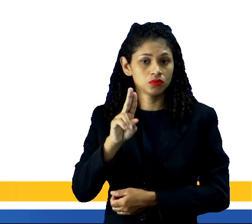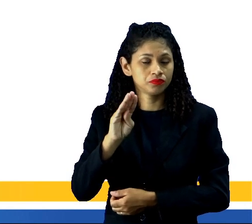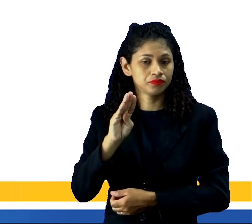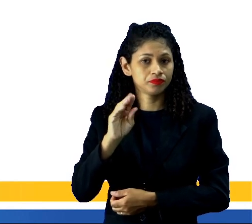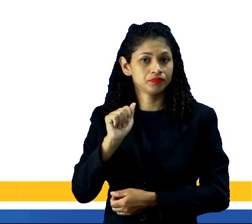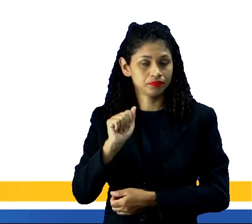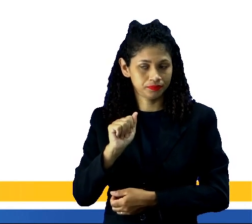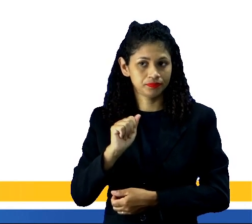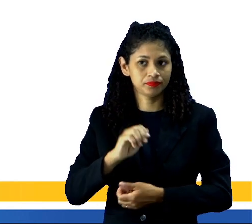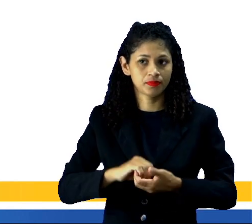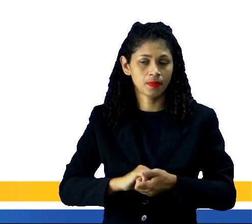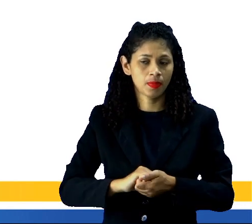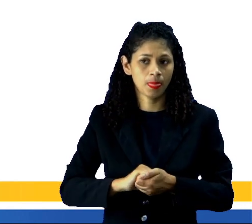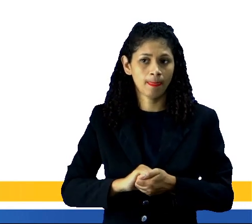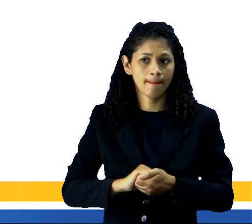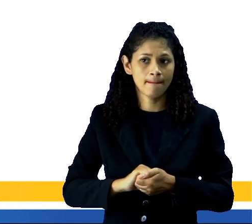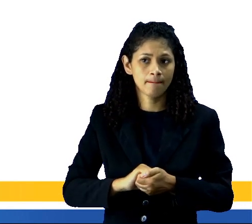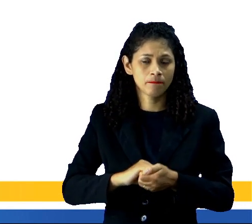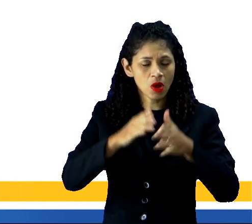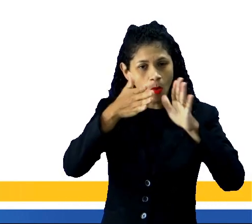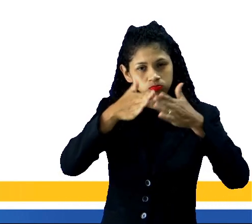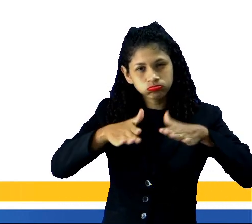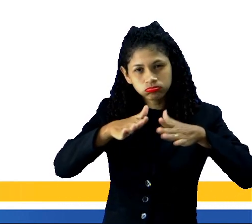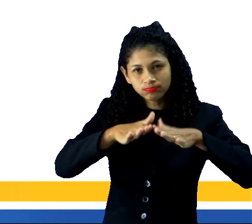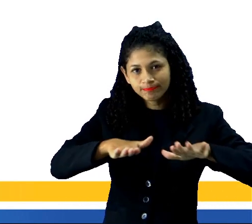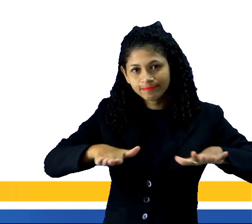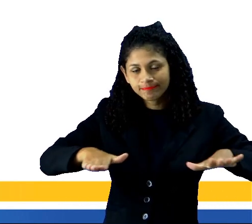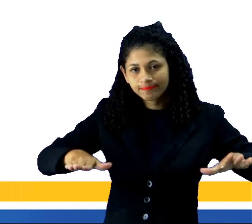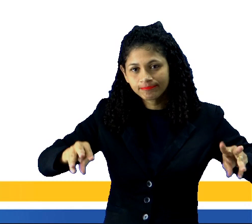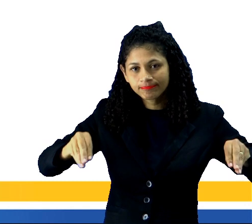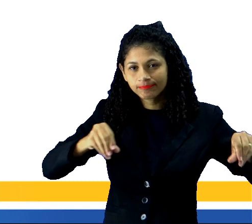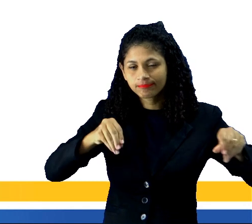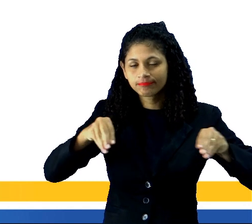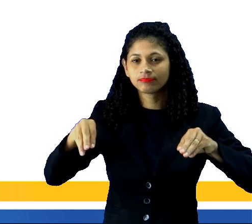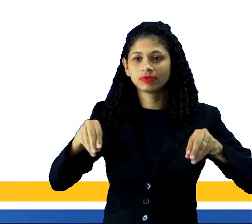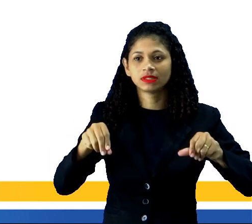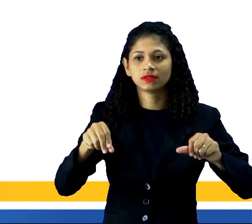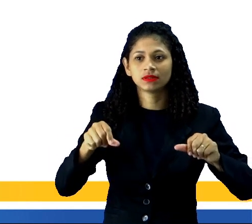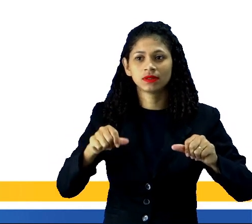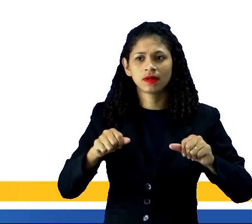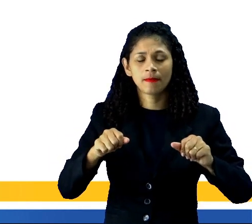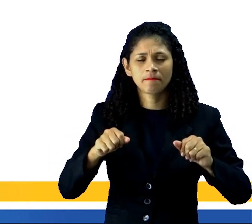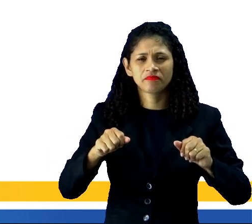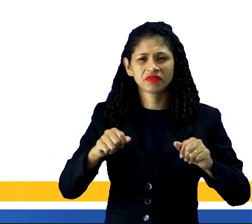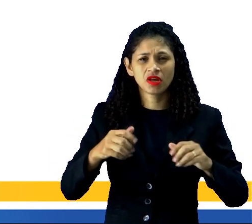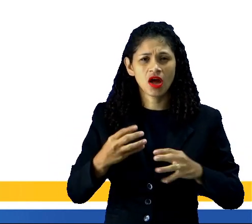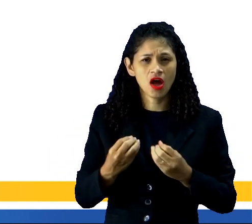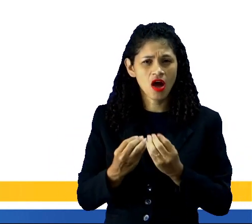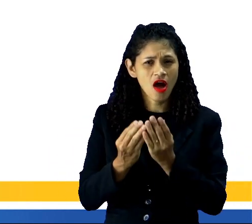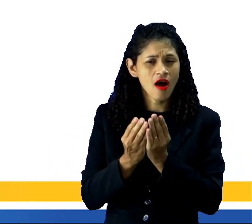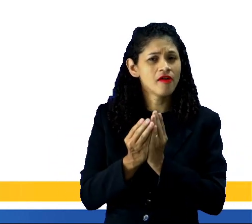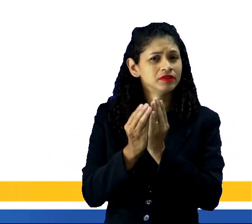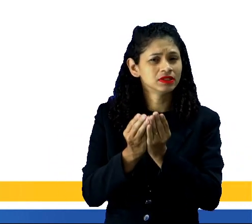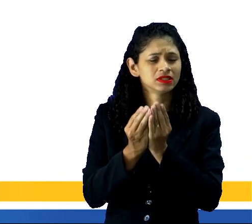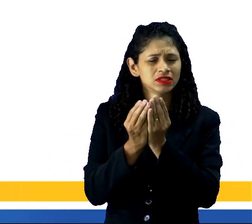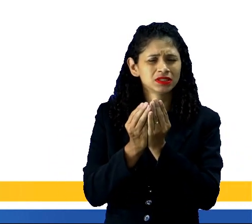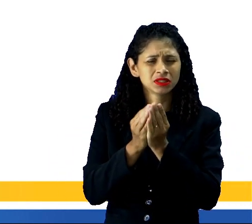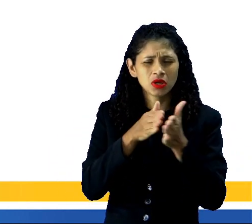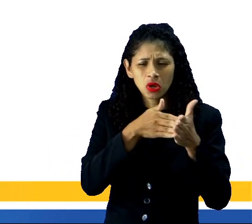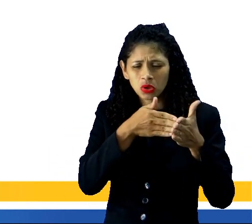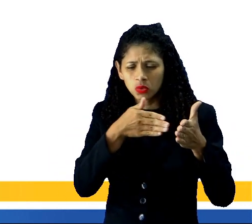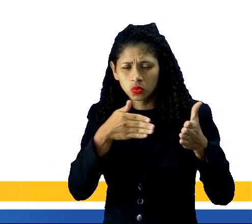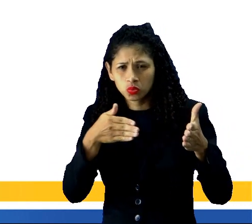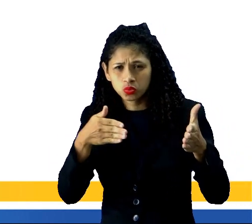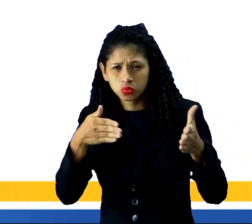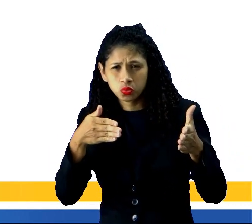A viagem das praias da África Ocidental para o Brasil durava de 30 a 45 dias, conforme o local de partida e